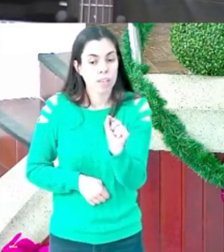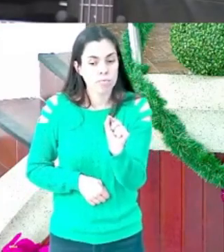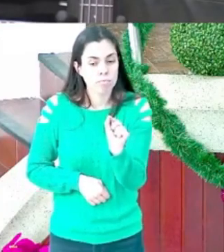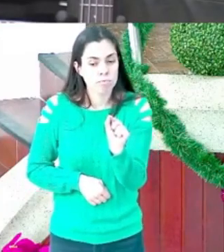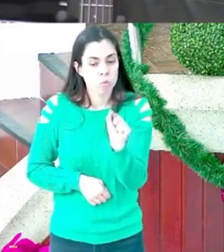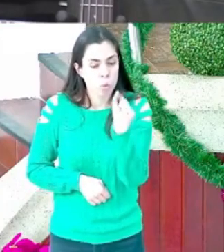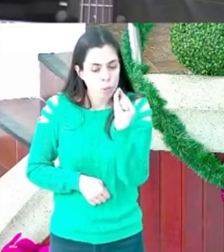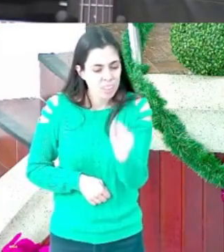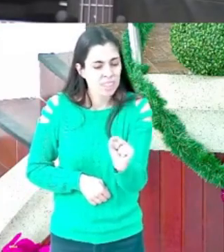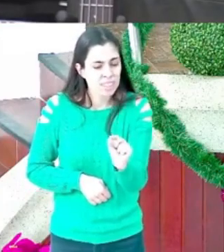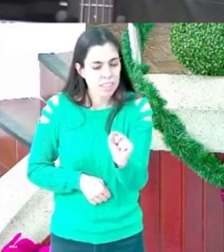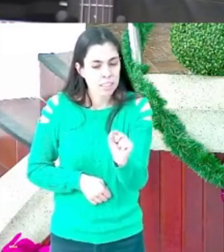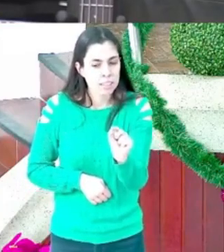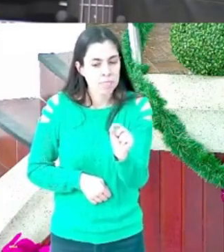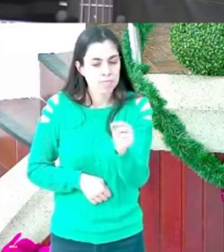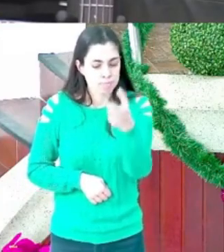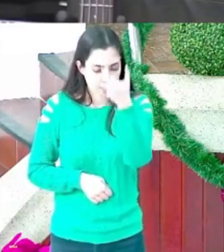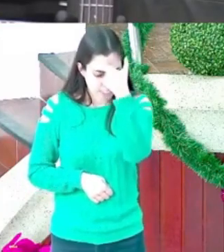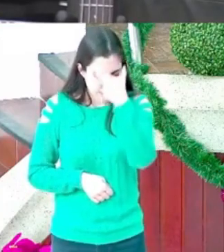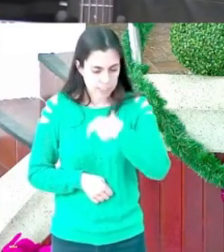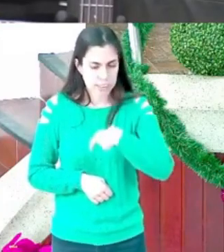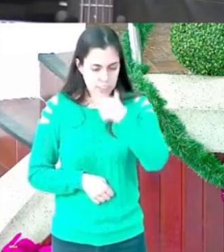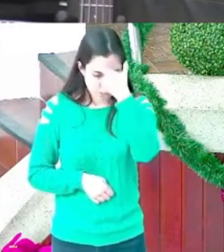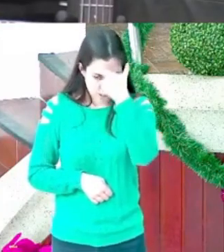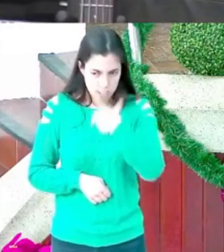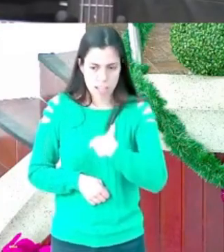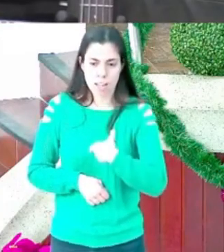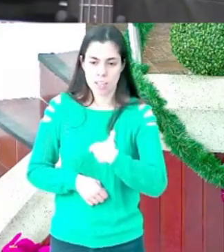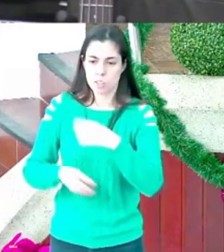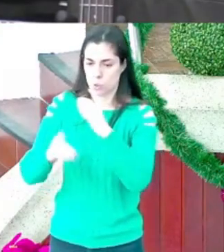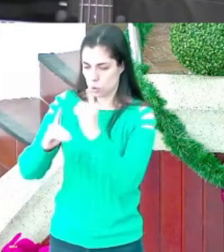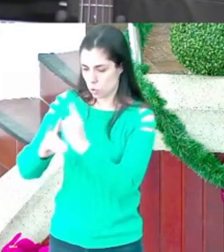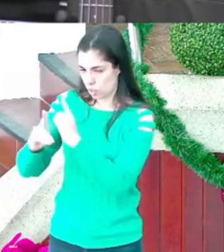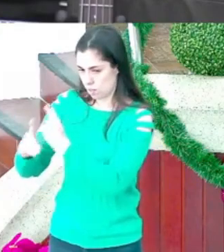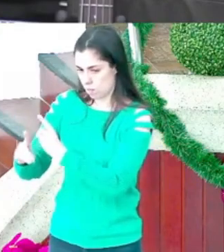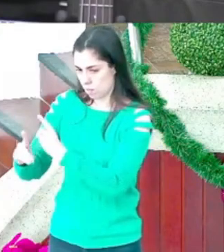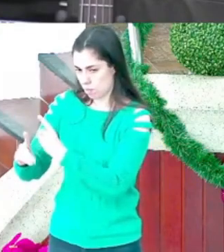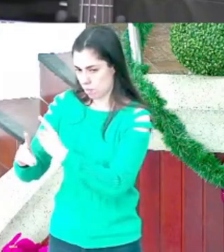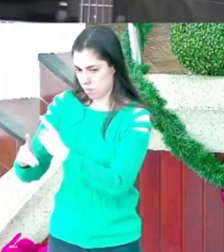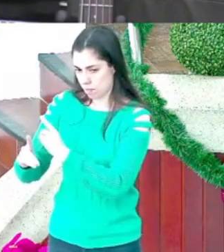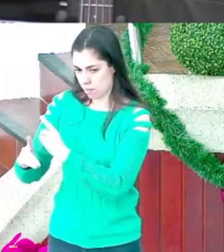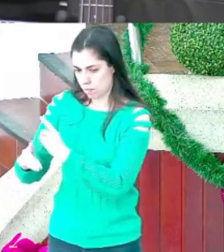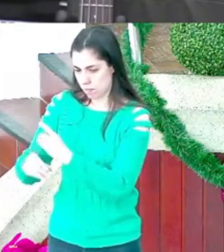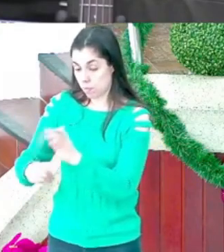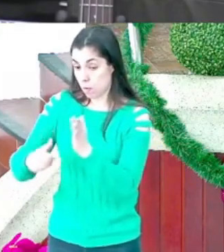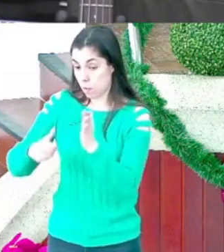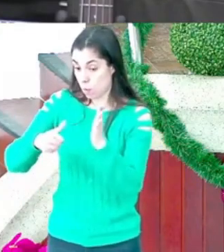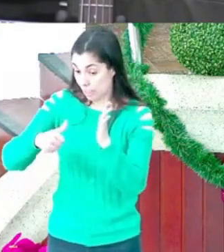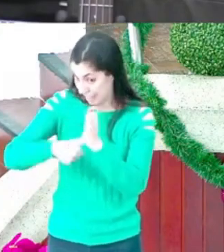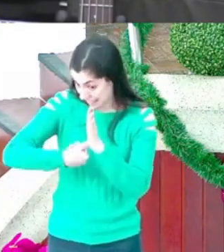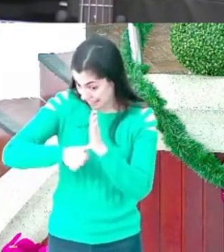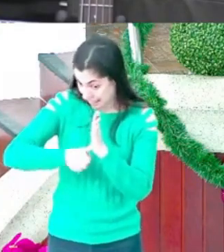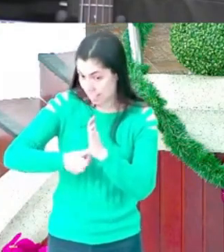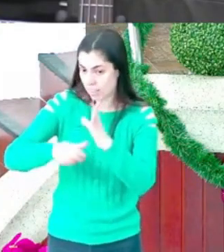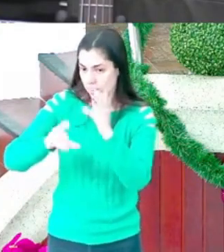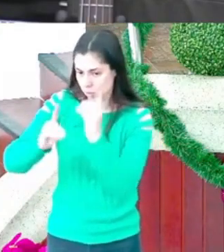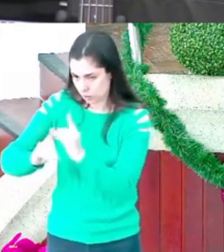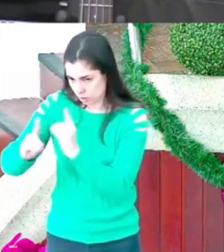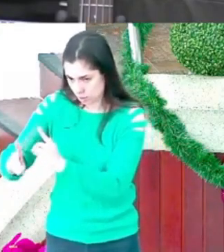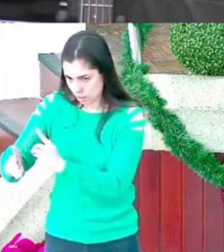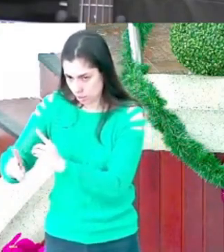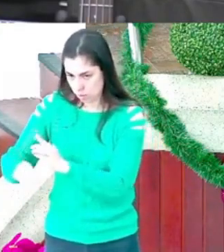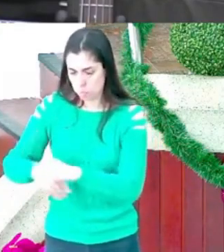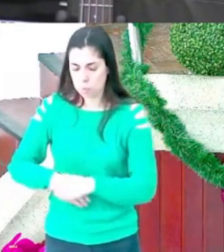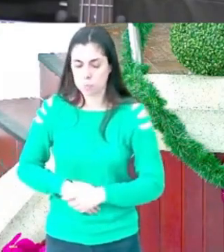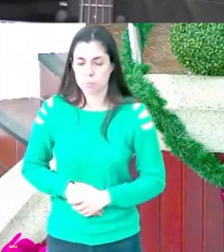discípulo, qual a identidade dos discípulos de Cristo, e sobre as funções do corpo de Cristo sobre